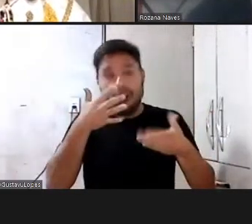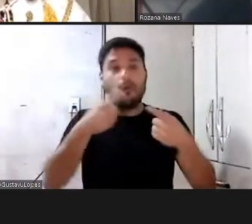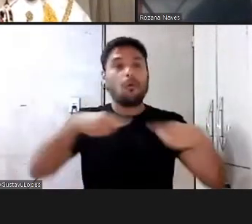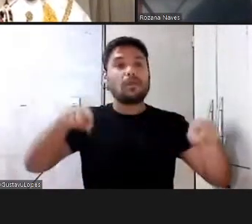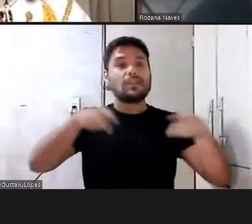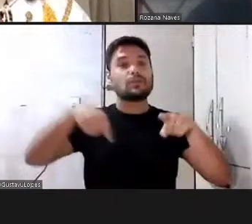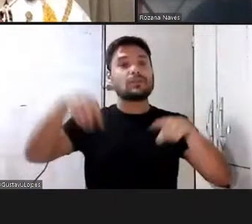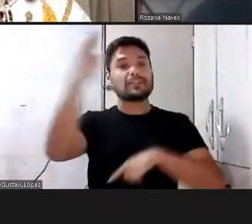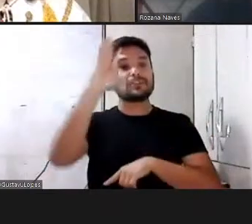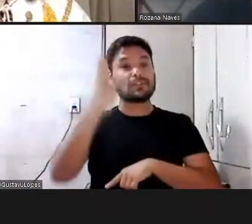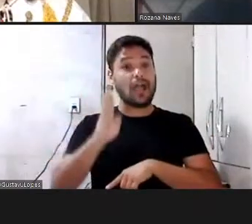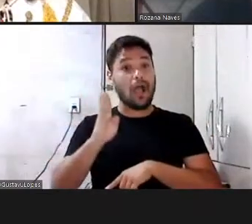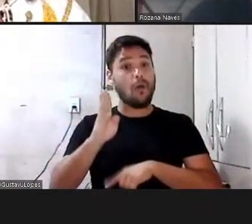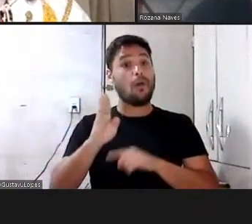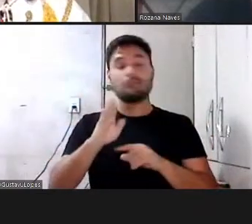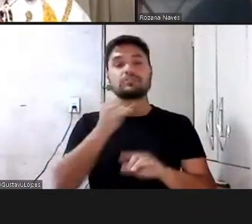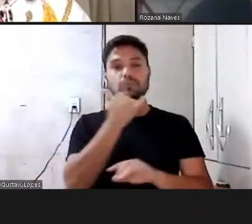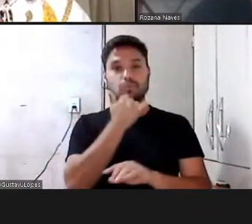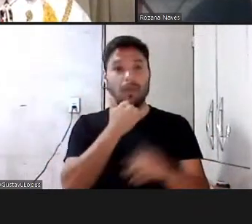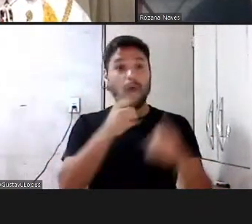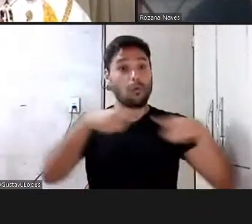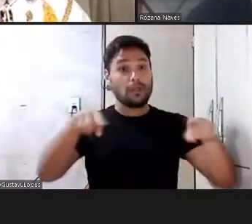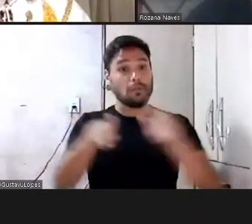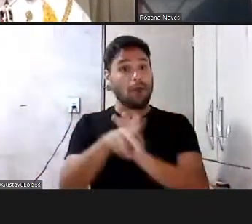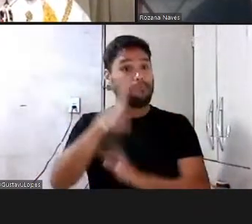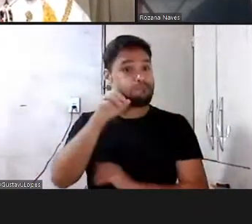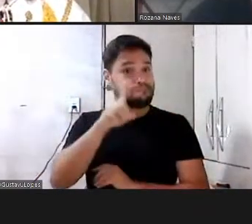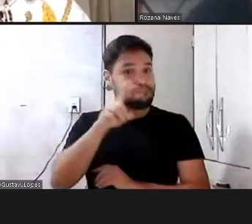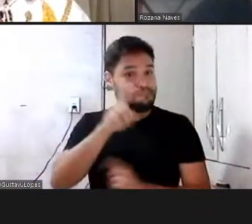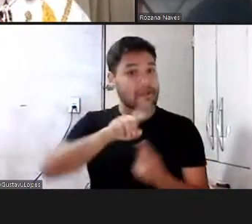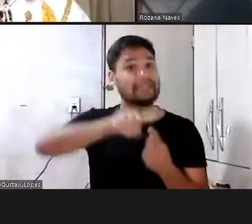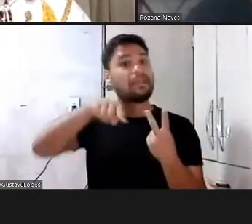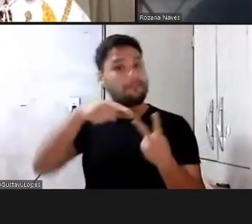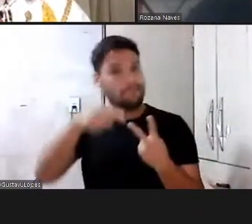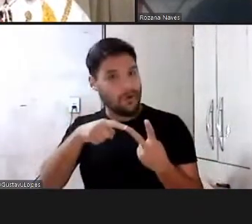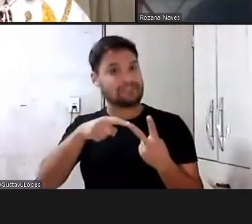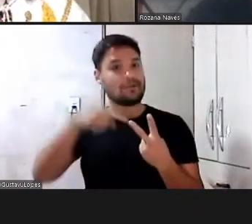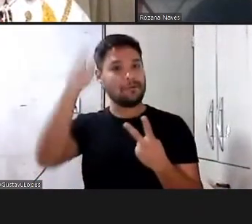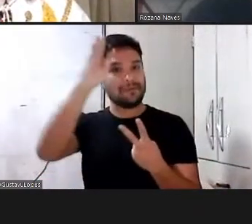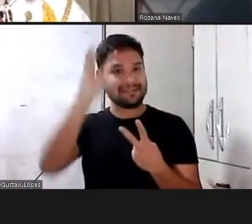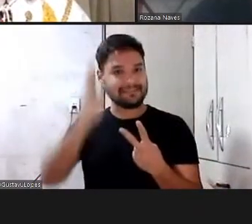Estados Unidos, seguido do Hino Nacional Brasileiro.